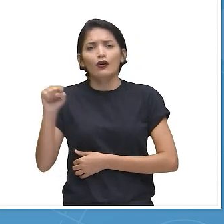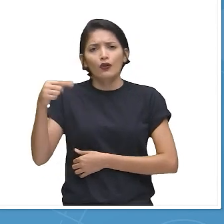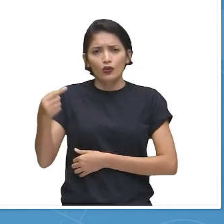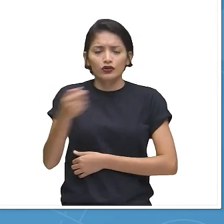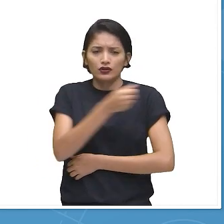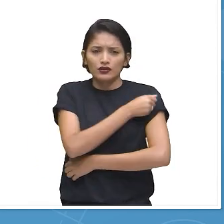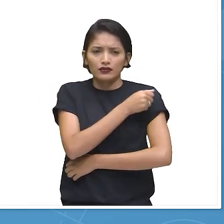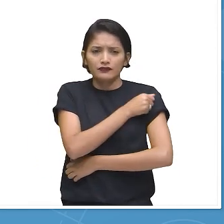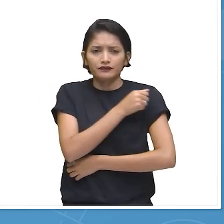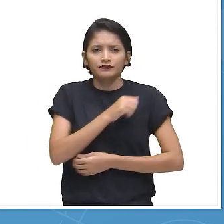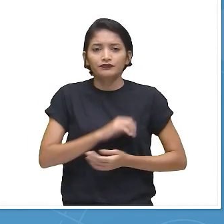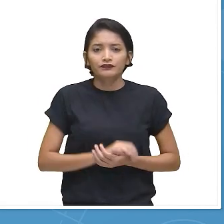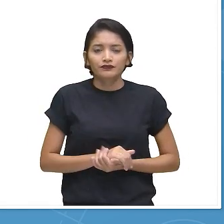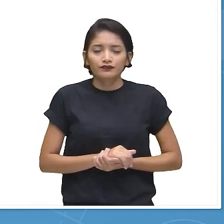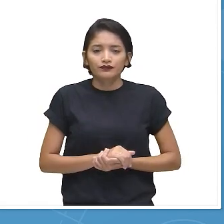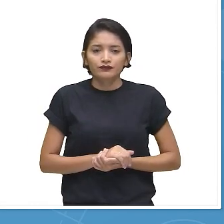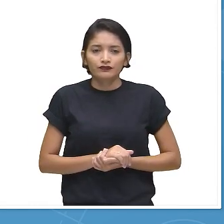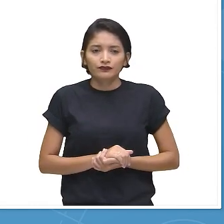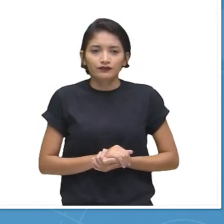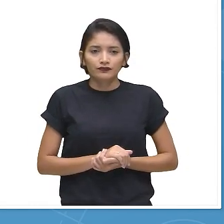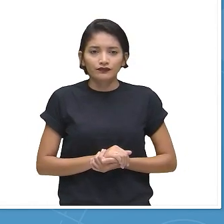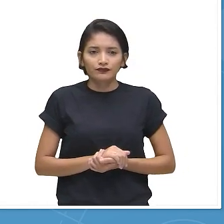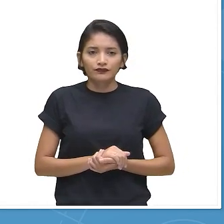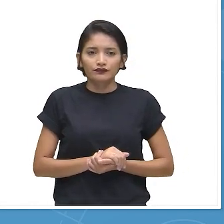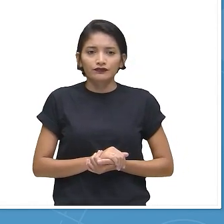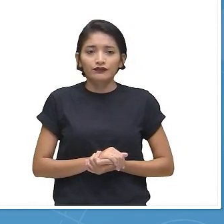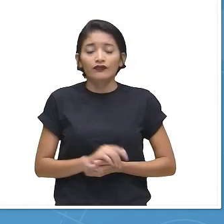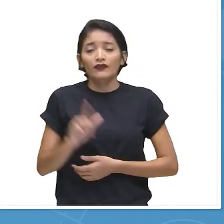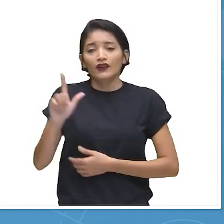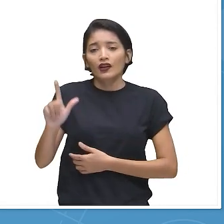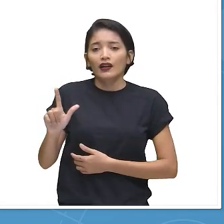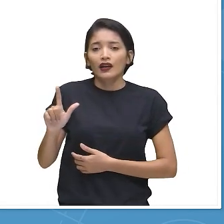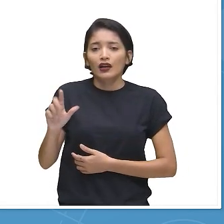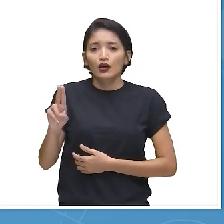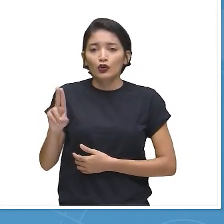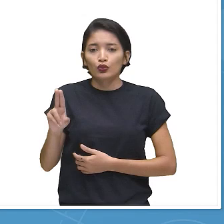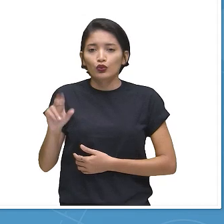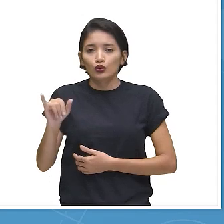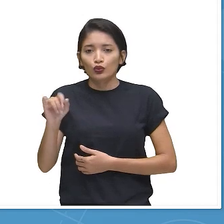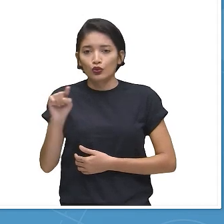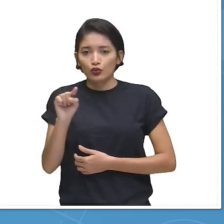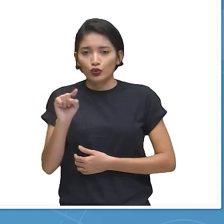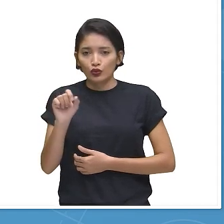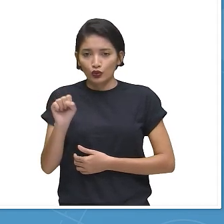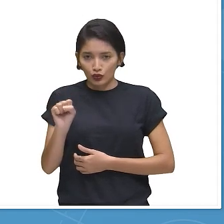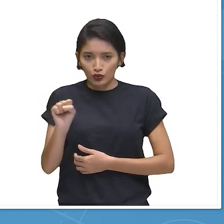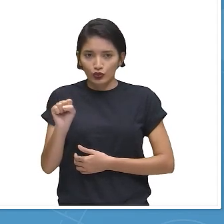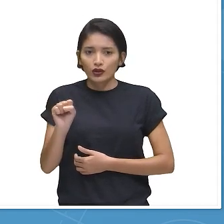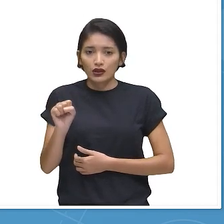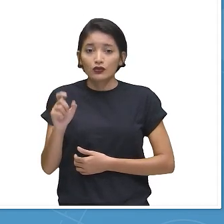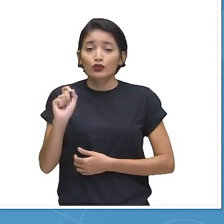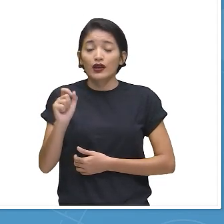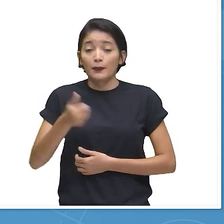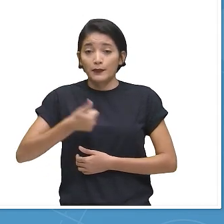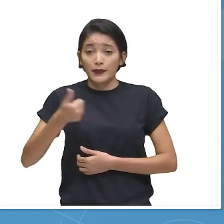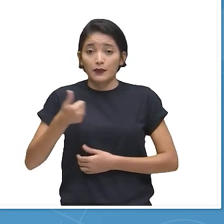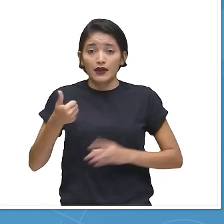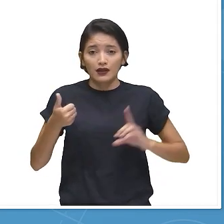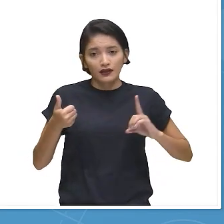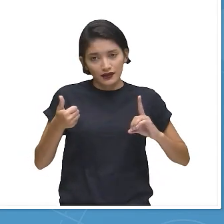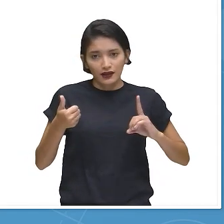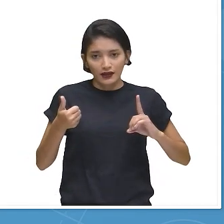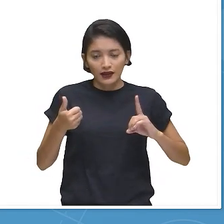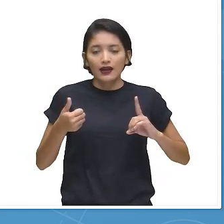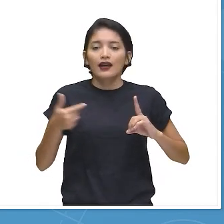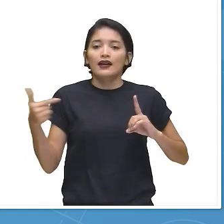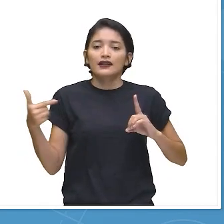ou Nath, né? Ou os outros dois. O Luiz Miguel está dizendo que a primeira é a letra D e a 2